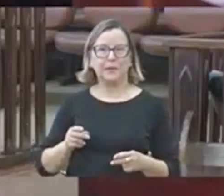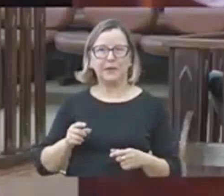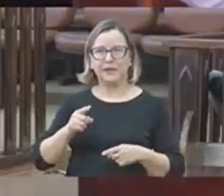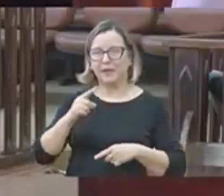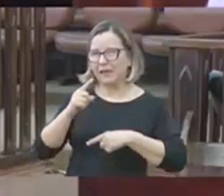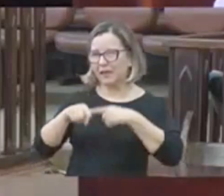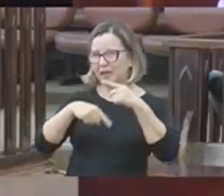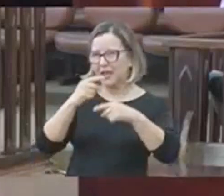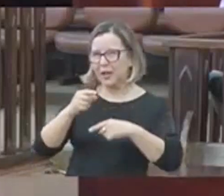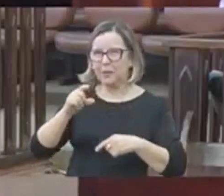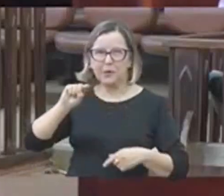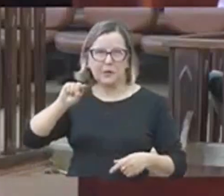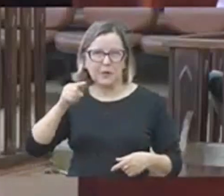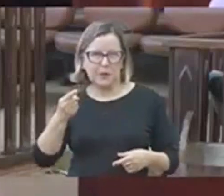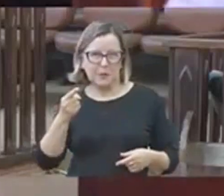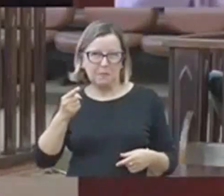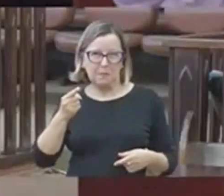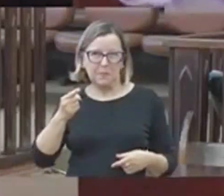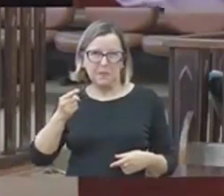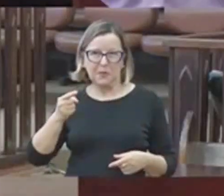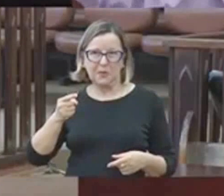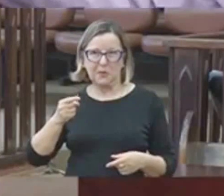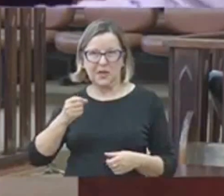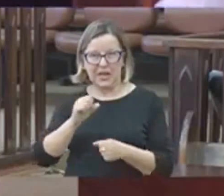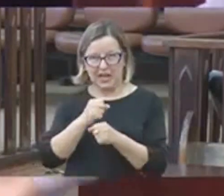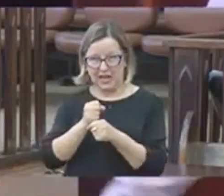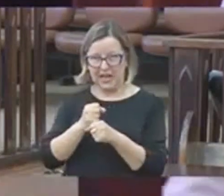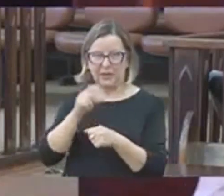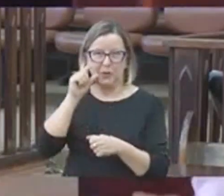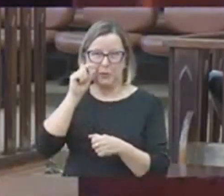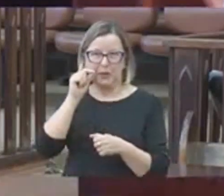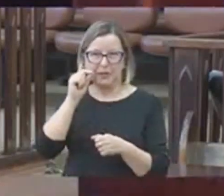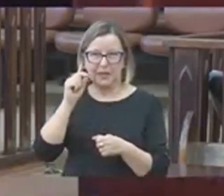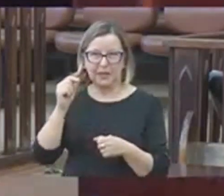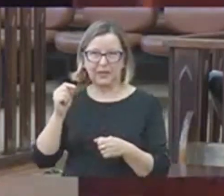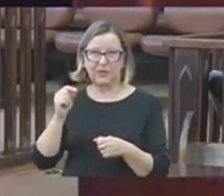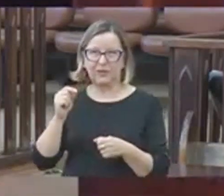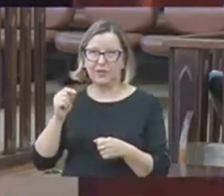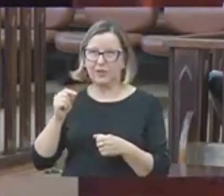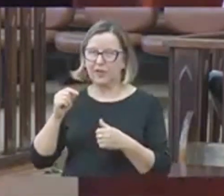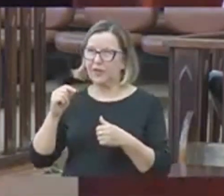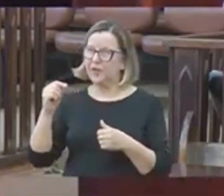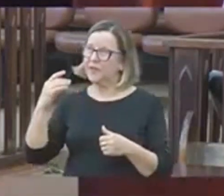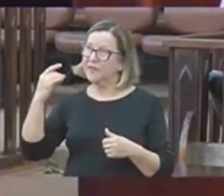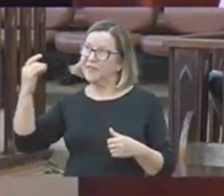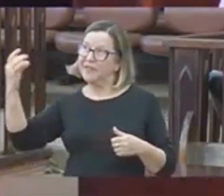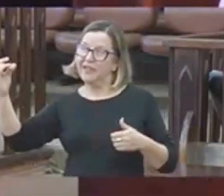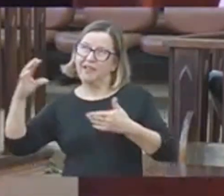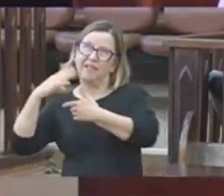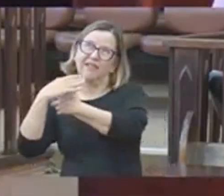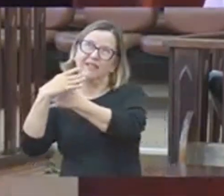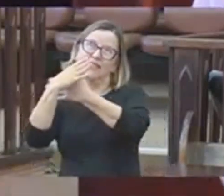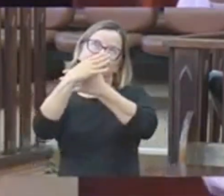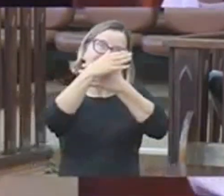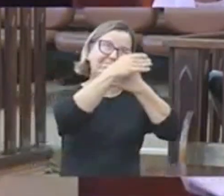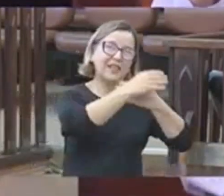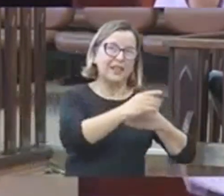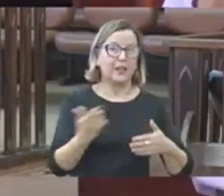uma bicadinha nesta rocha, tamanho gigantesco. Então nós temos